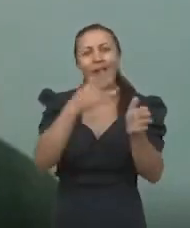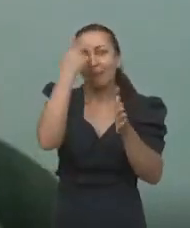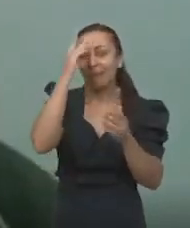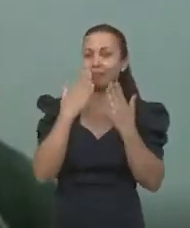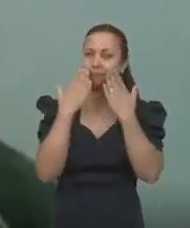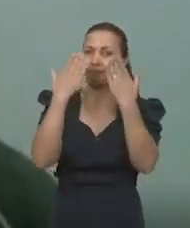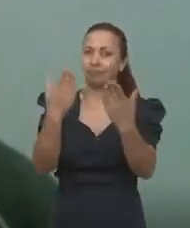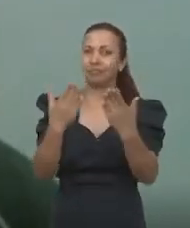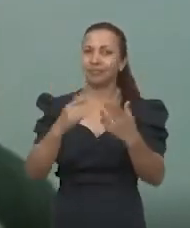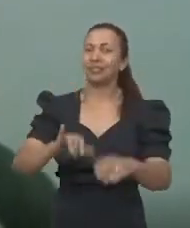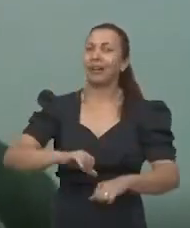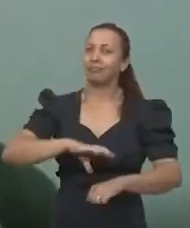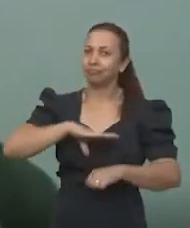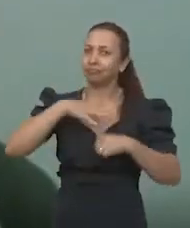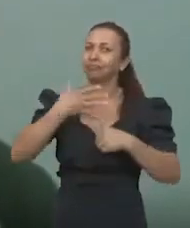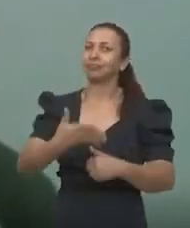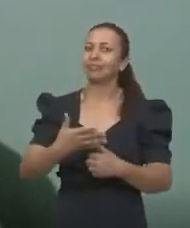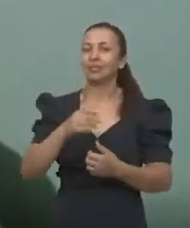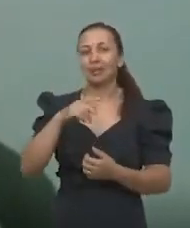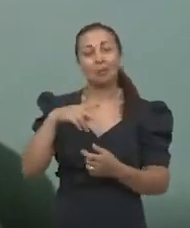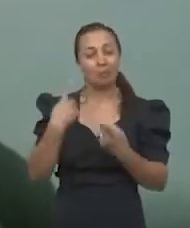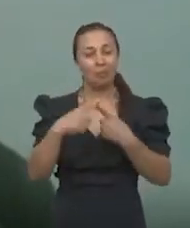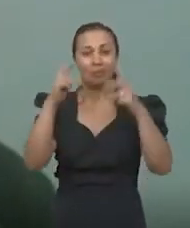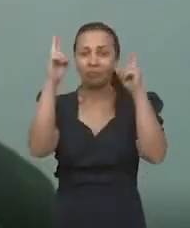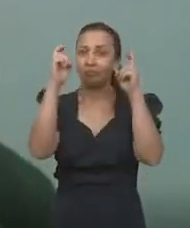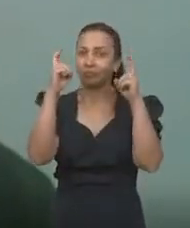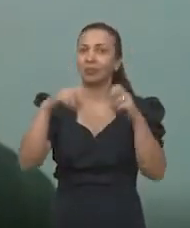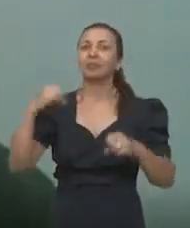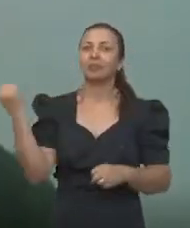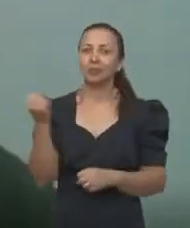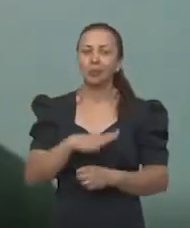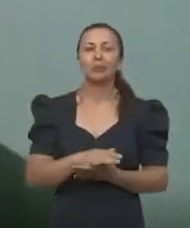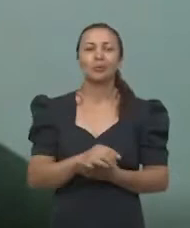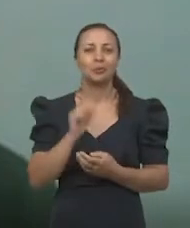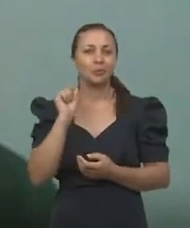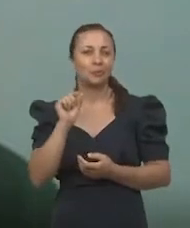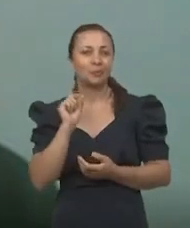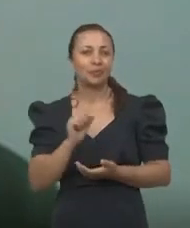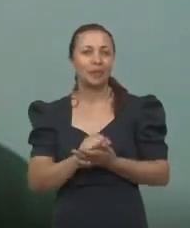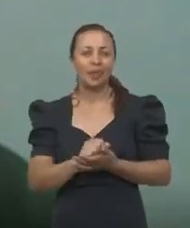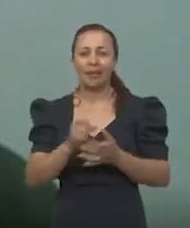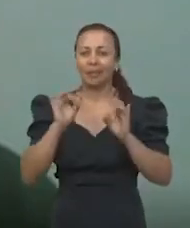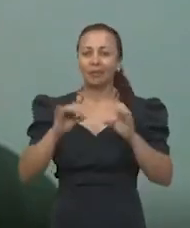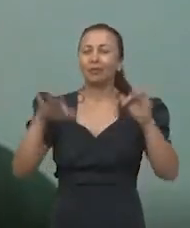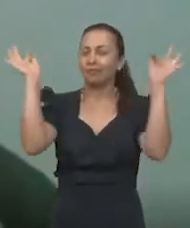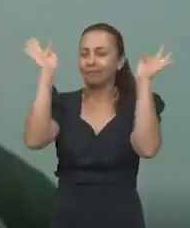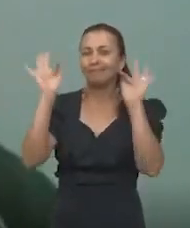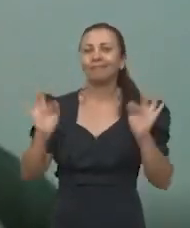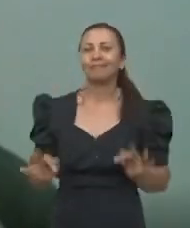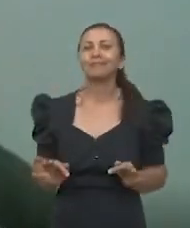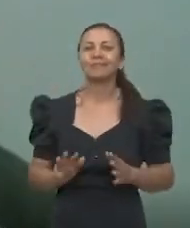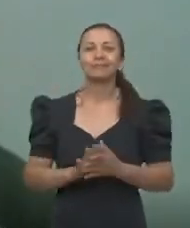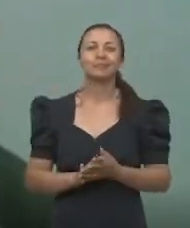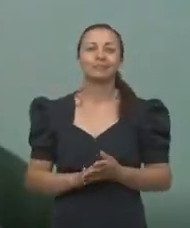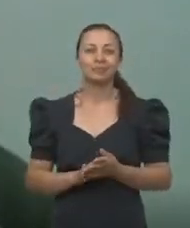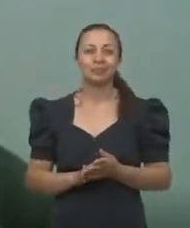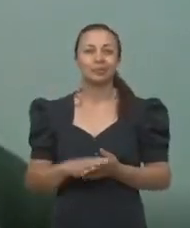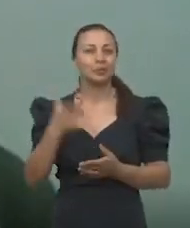enfrentar esse desafio mesmo, que é um tema relativamente novo e que me deixou muito feliz,